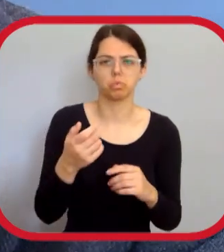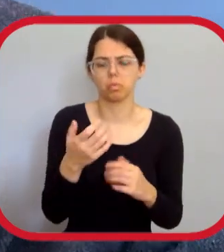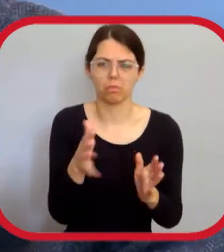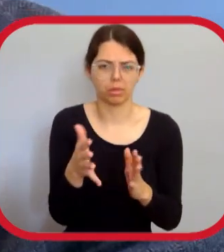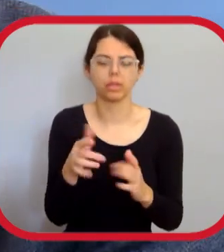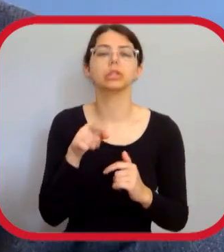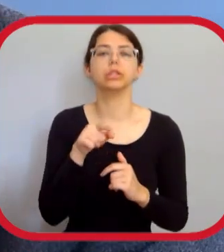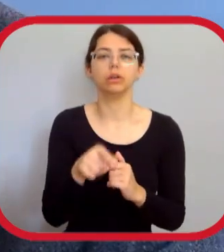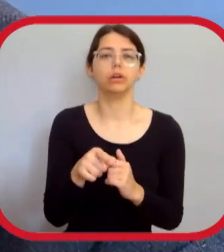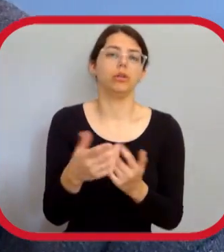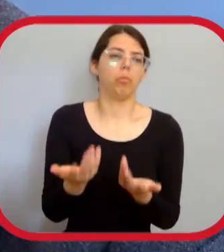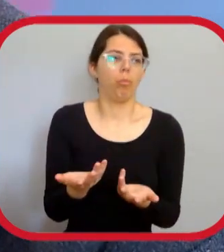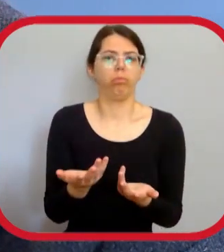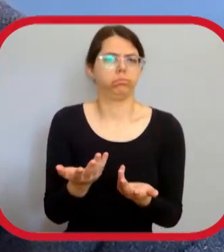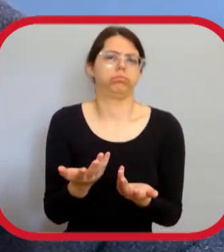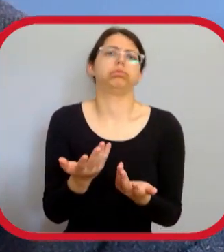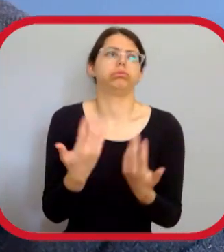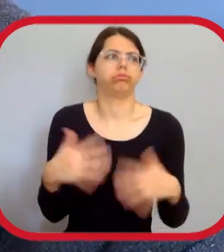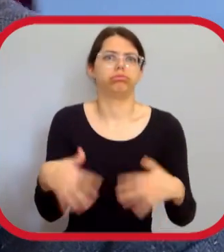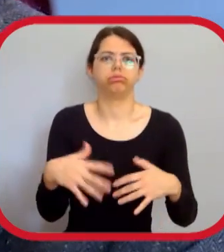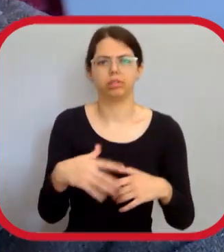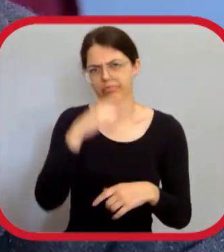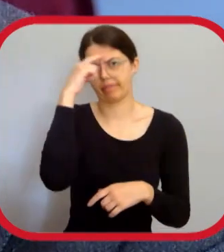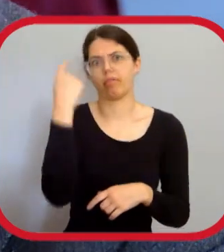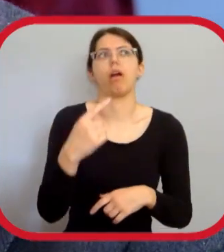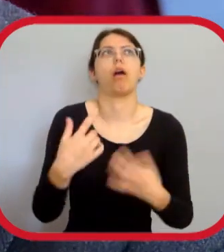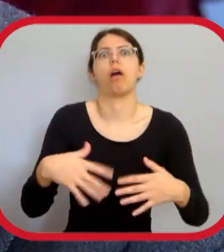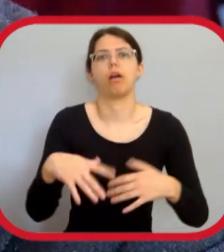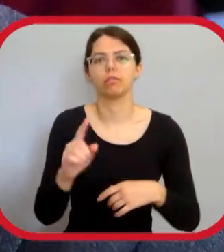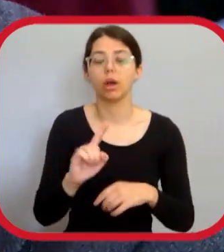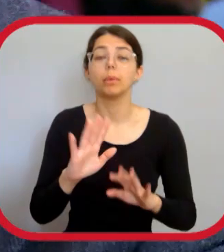mensal, não me parece que isso seja, de alguma forma, relevante. A minha